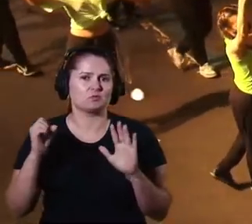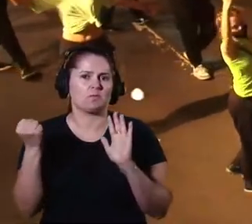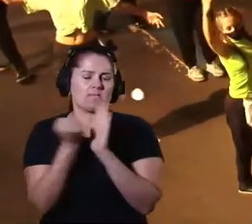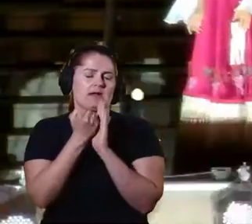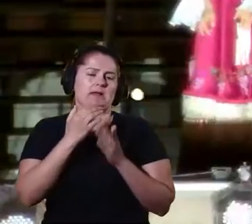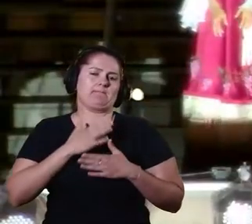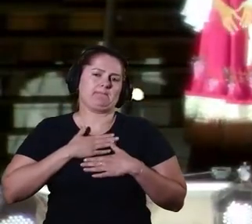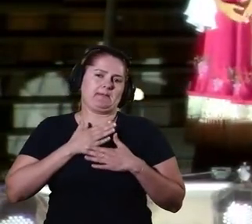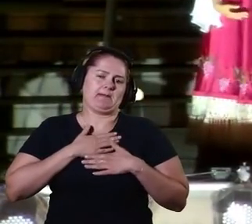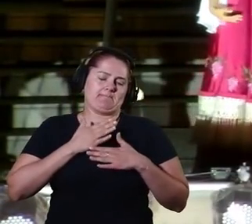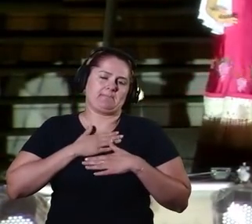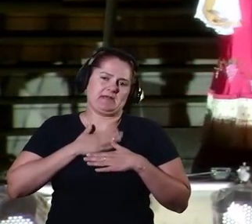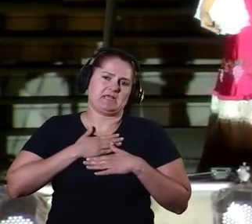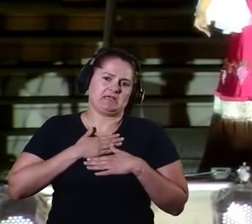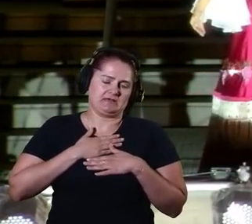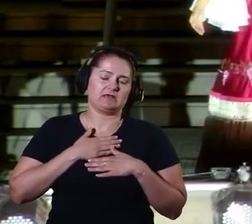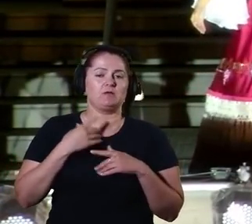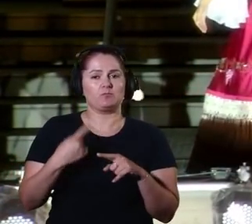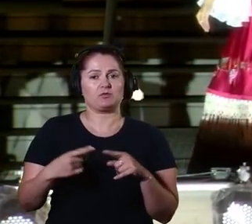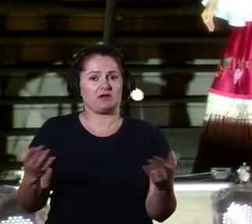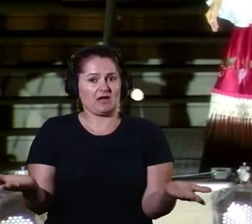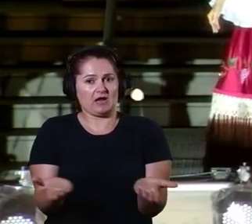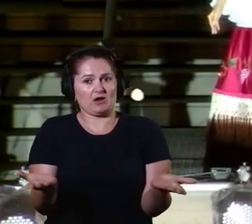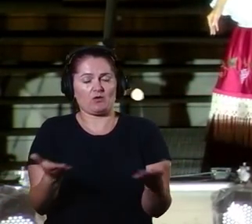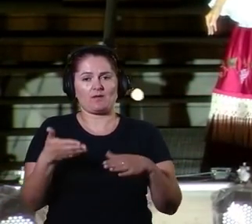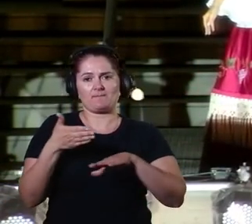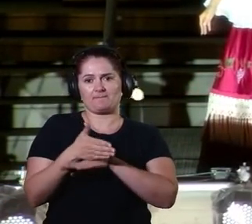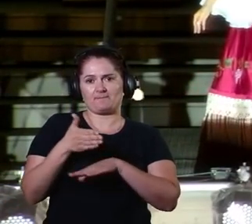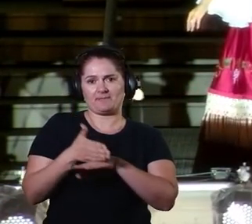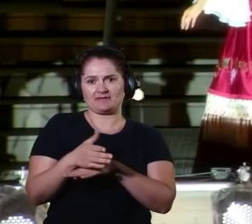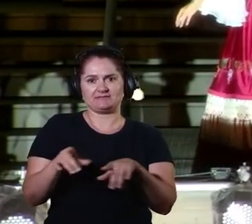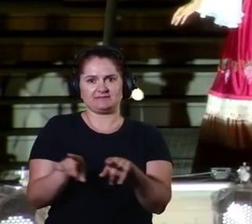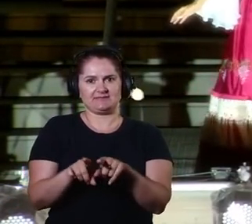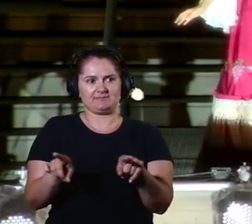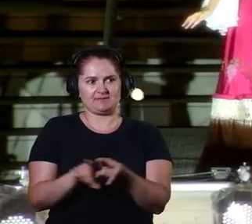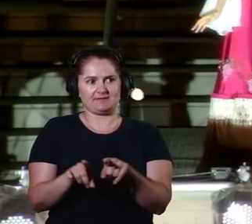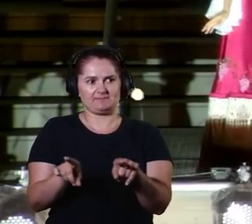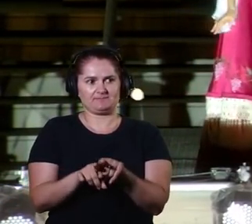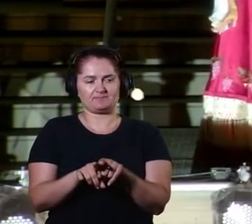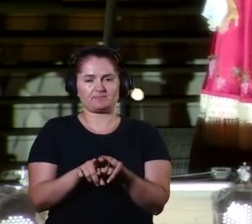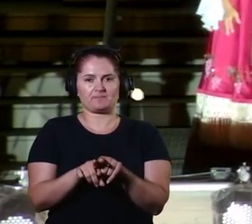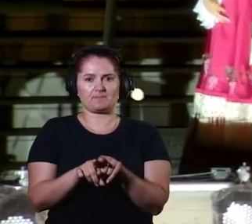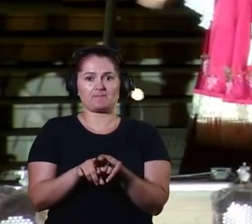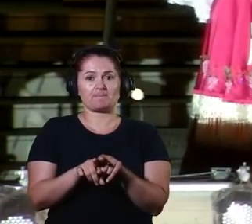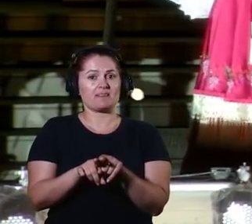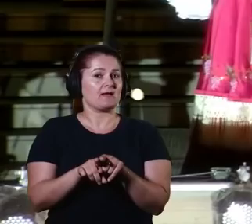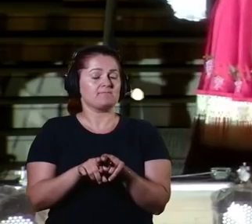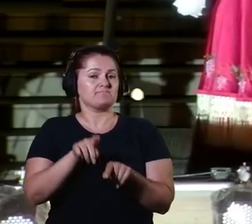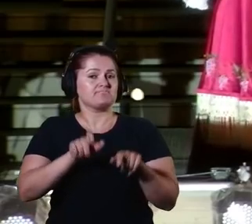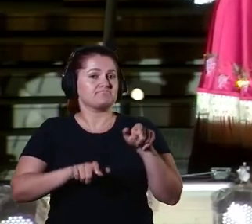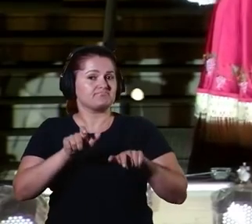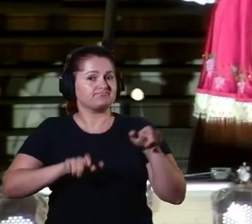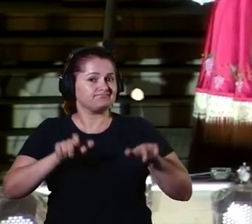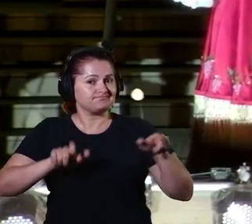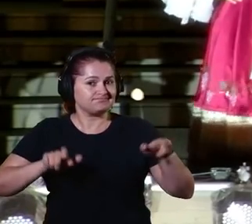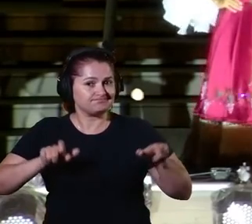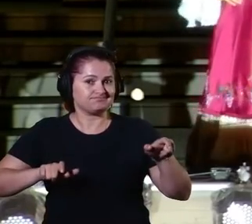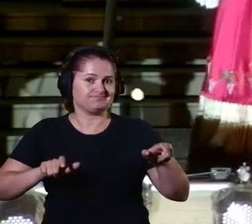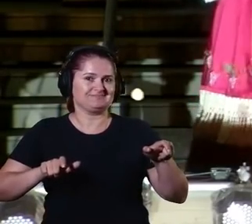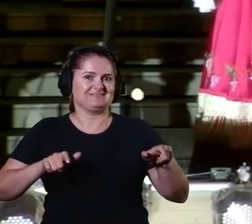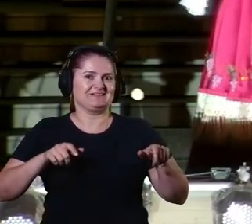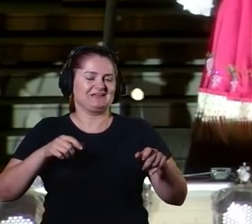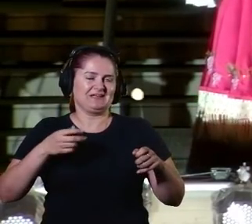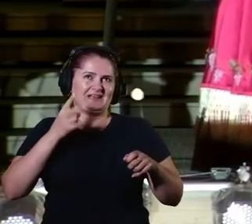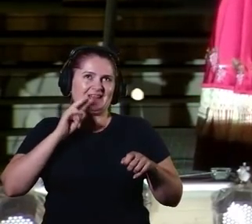marcante, porque... agora também com a participação das pessoas que participaram, né, no